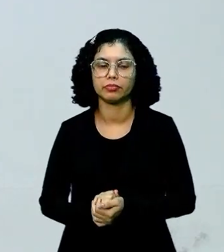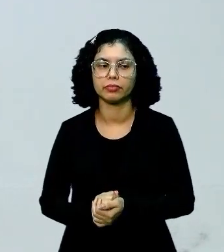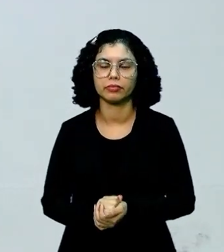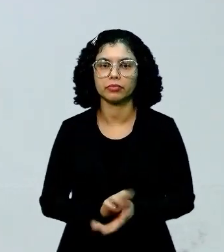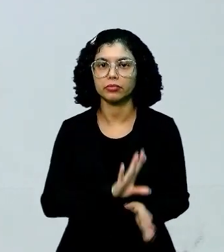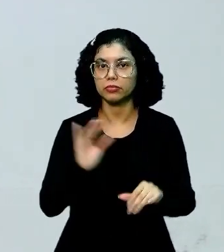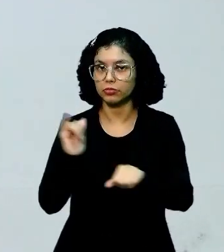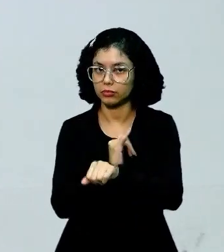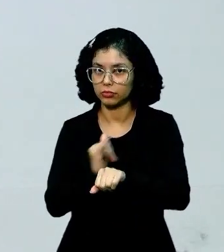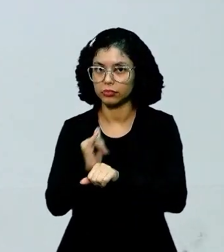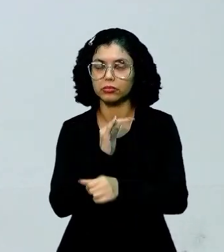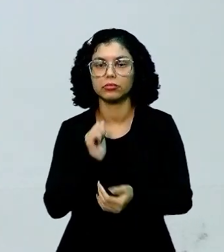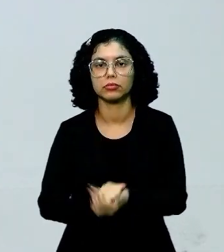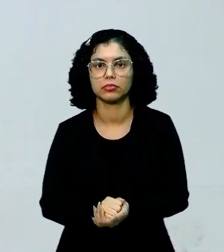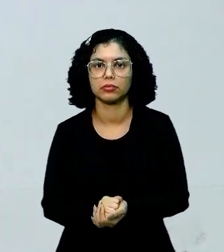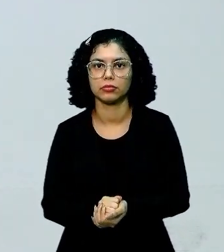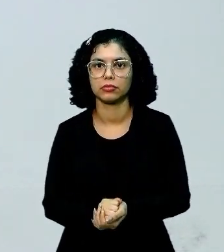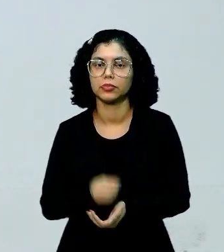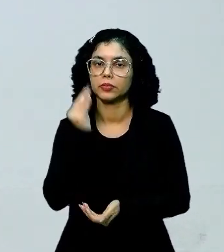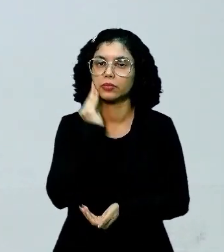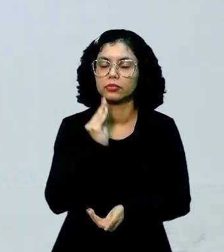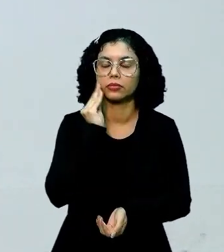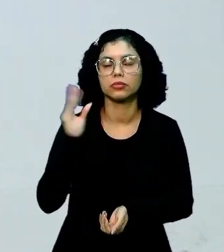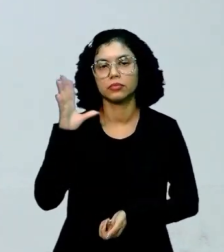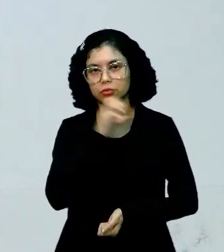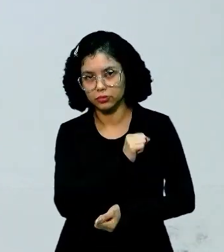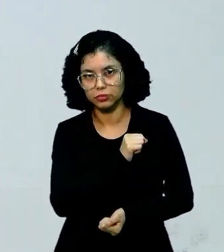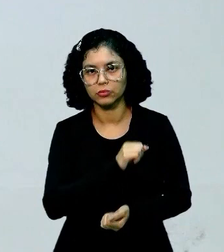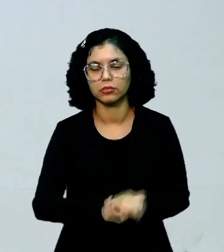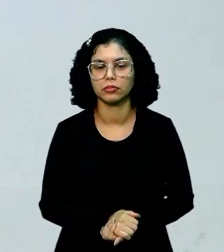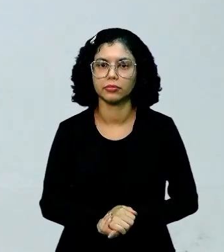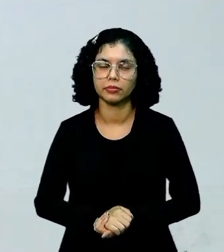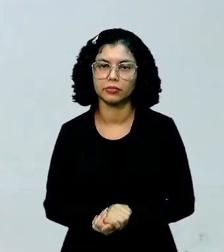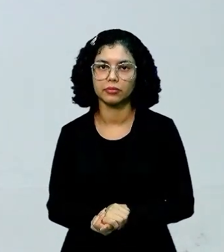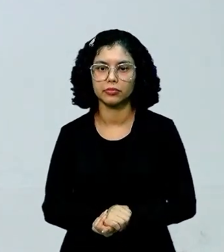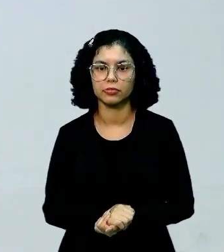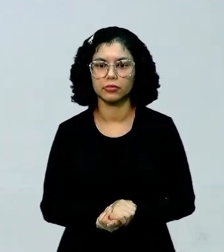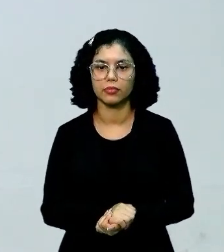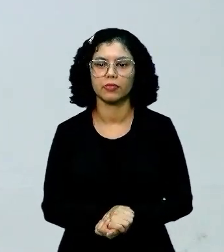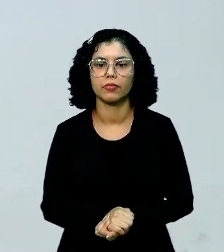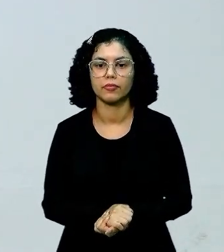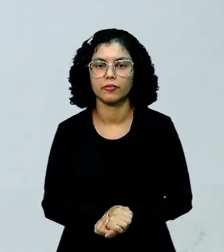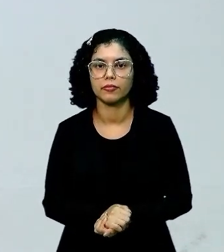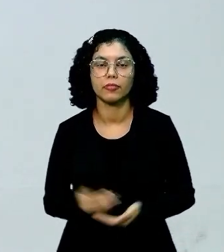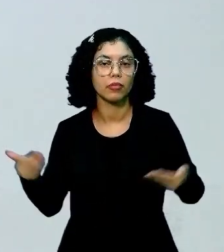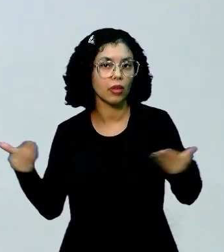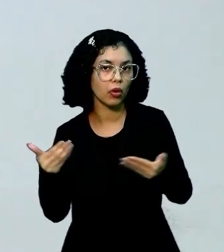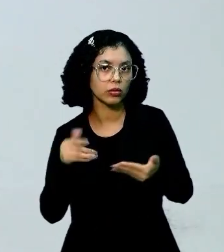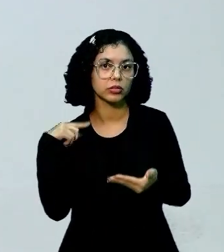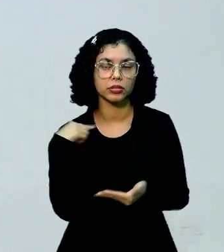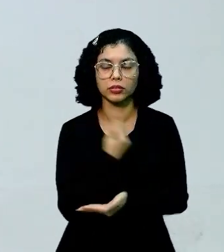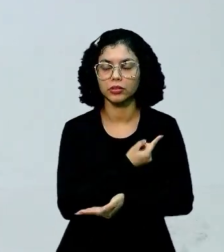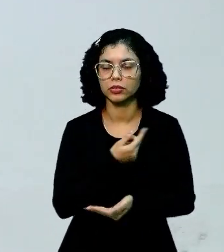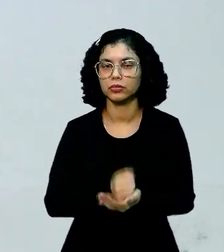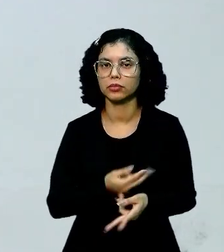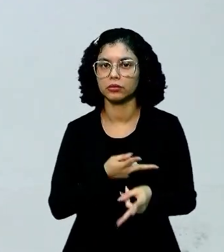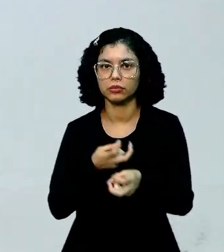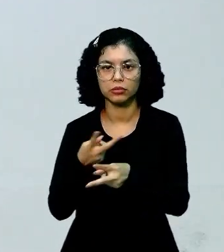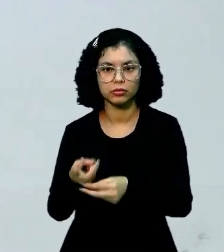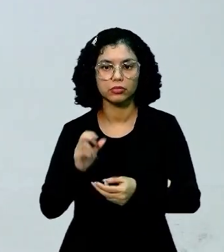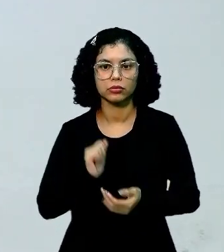traçar estratégias ali para tentar ser mais breve possível. Então, hoje você pode perceber,